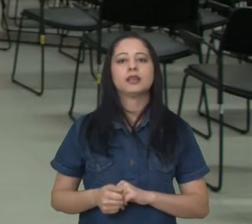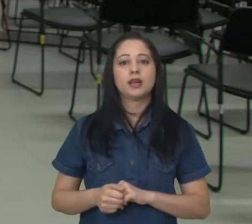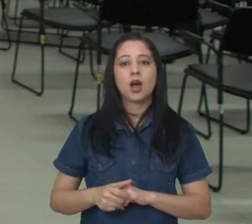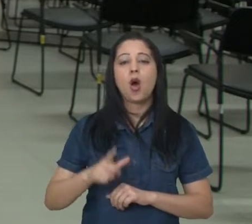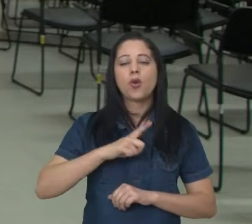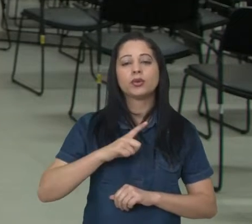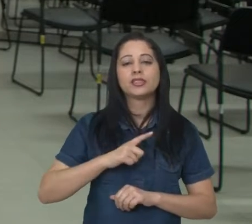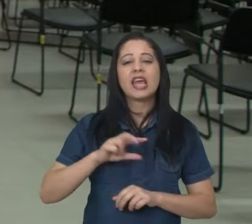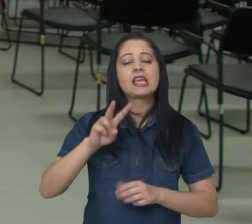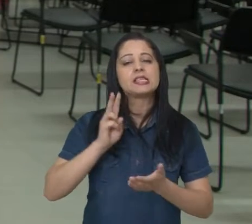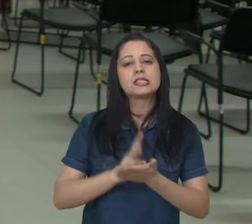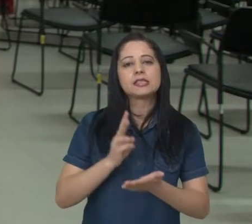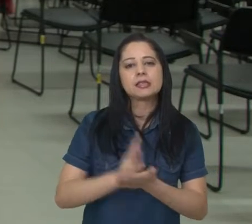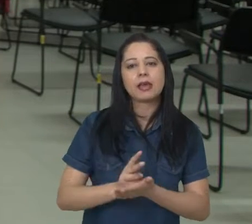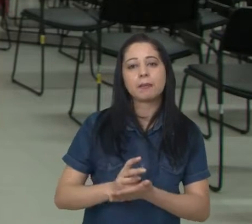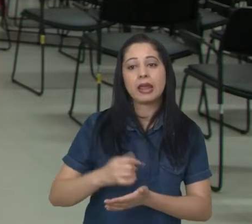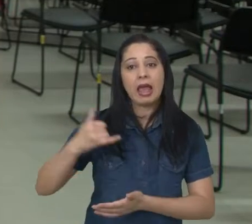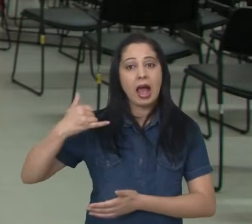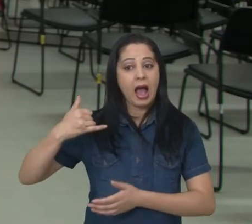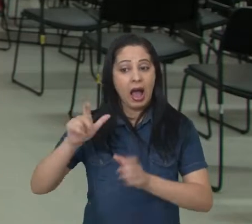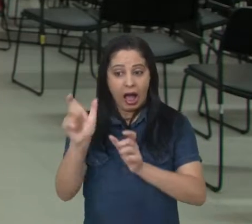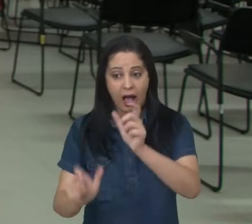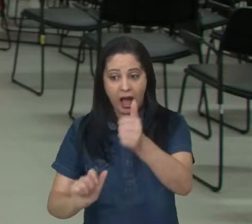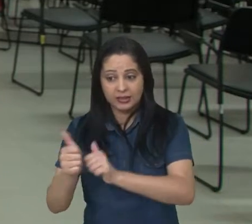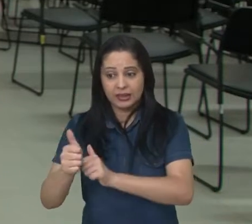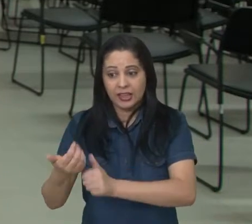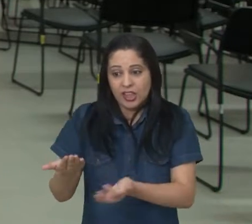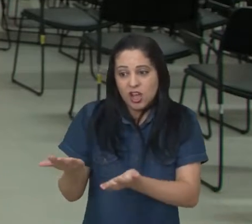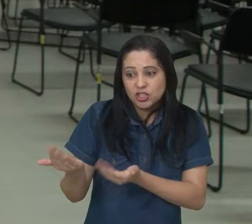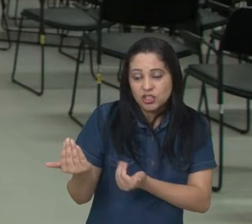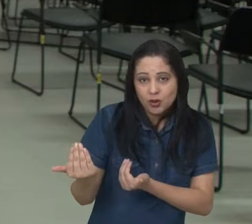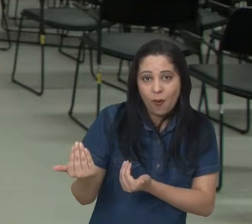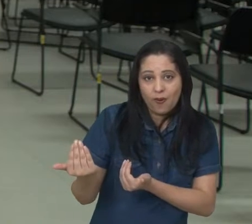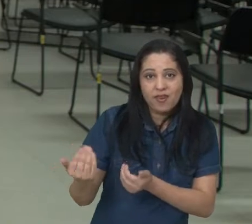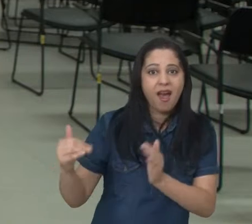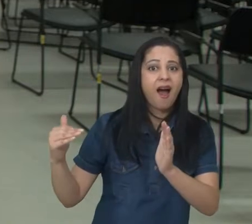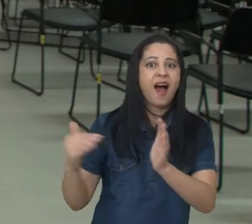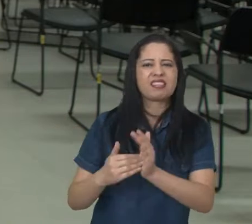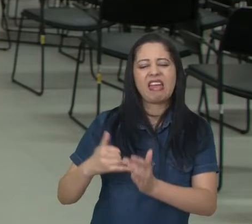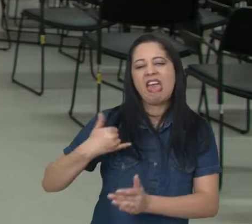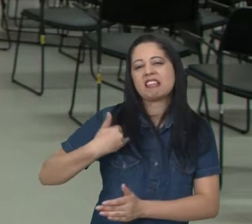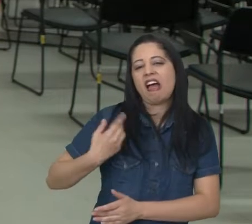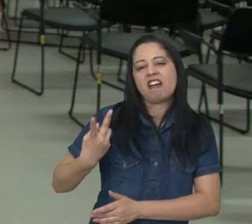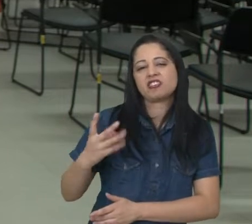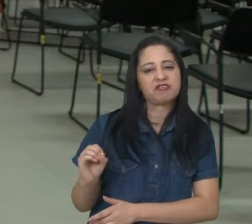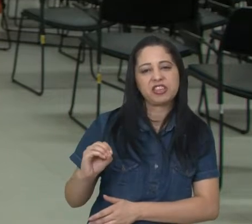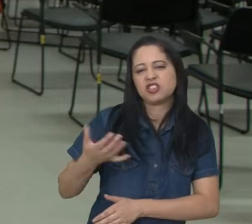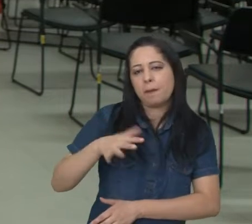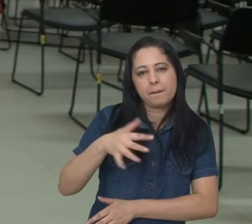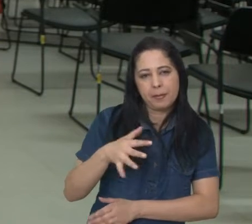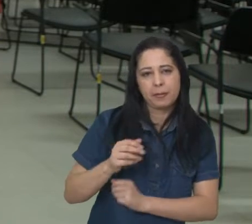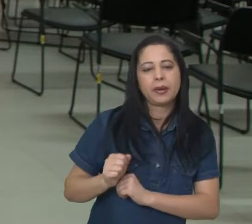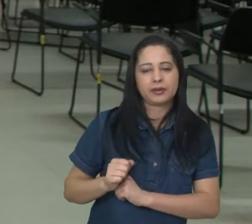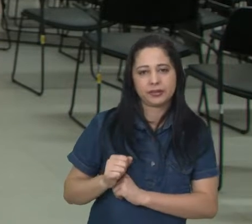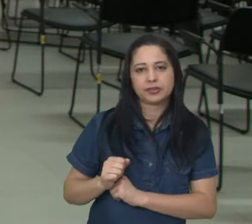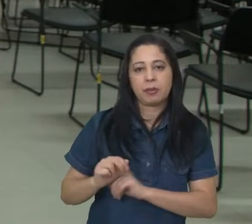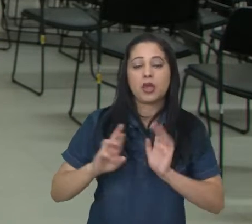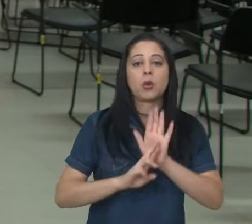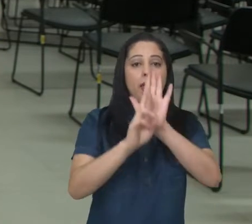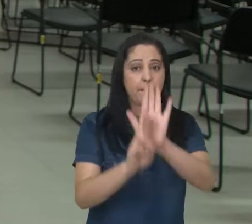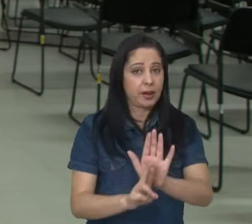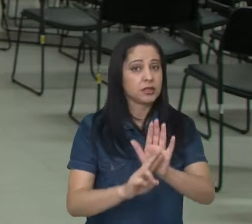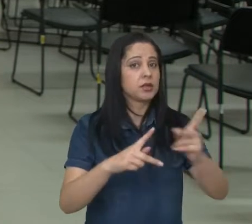renovação. São atletas que começam muito cedo com a gente e fica até 20 anos